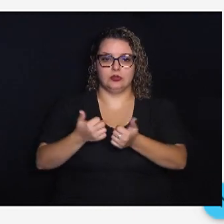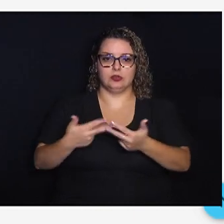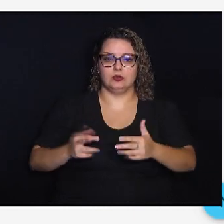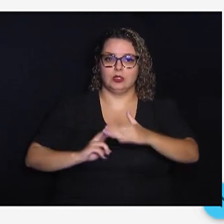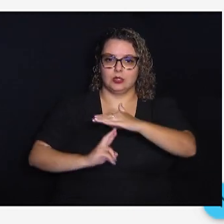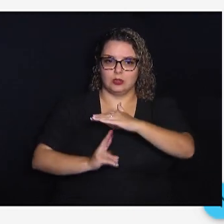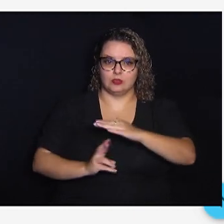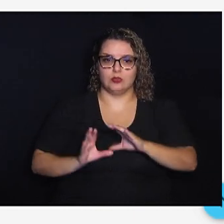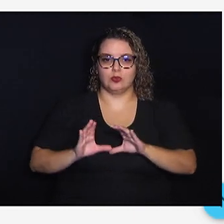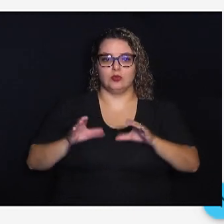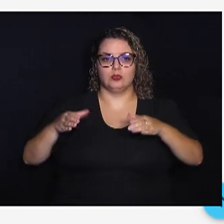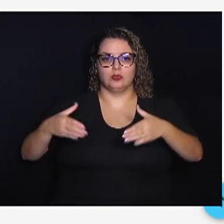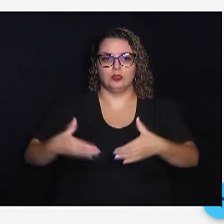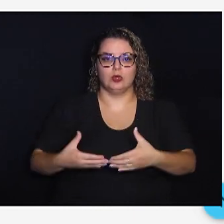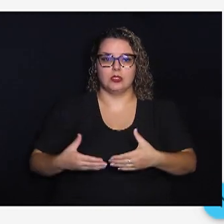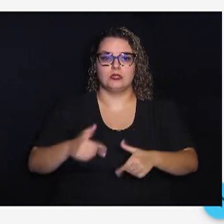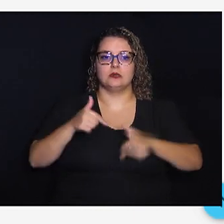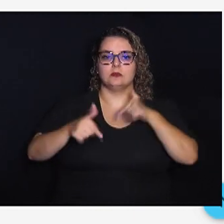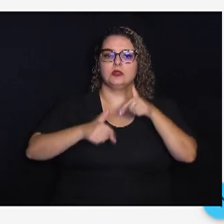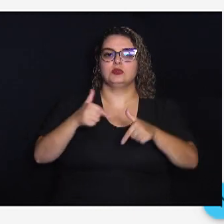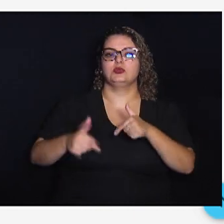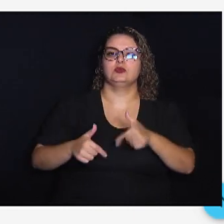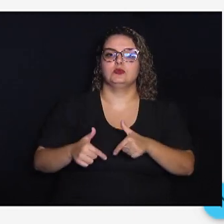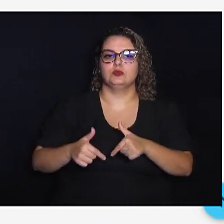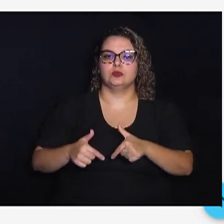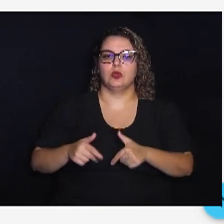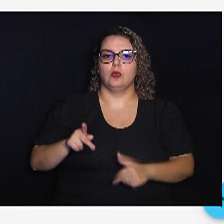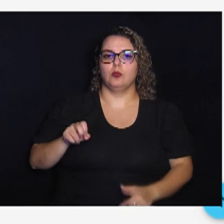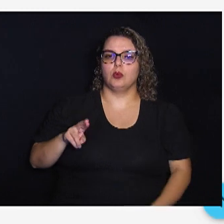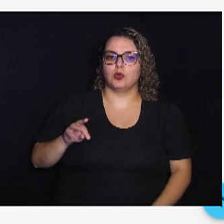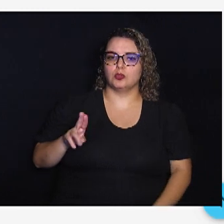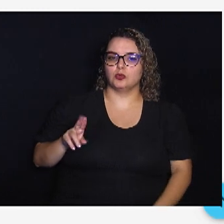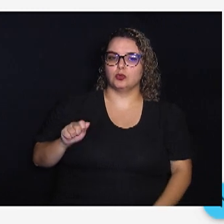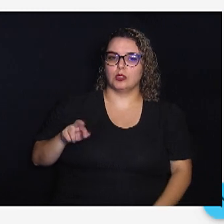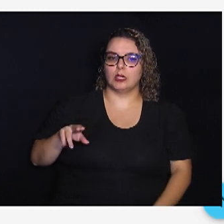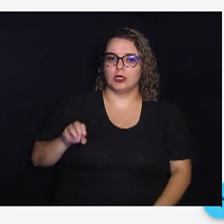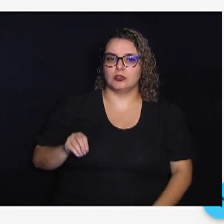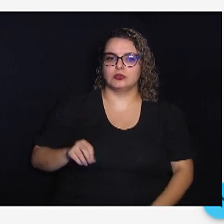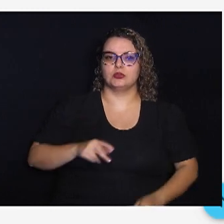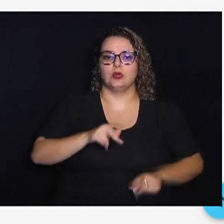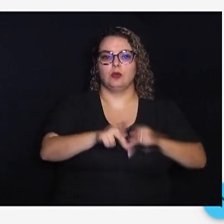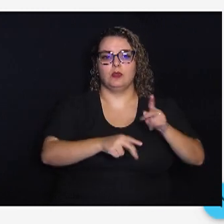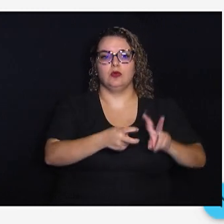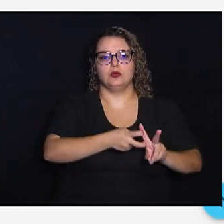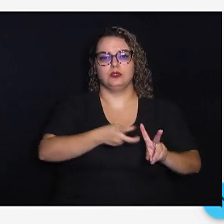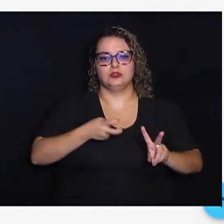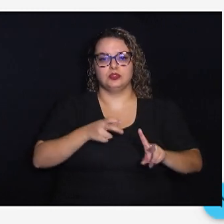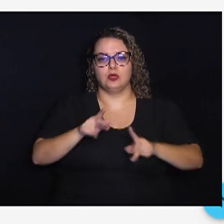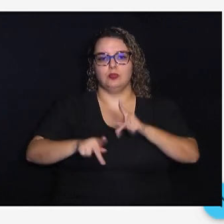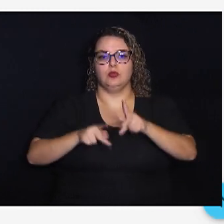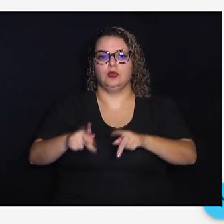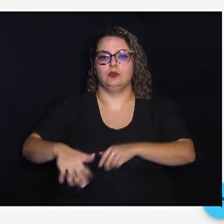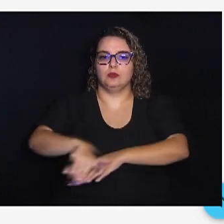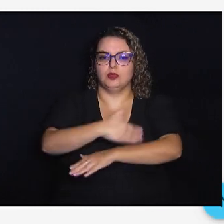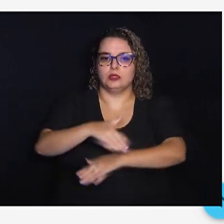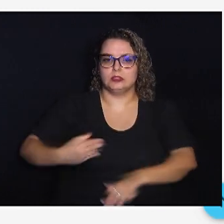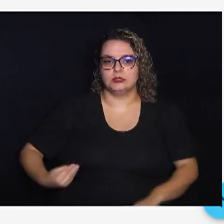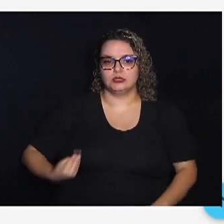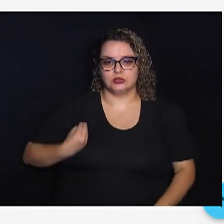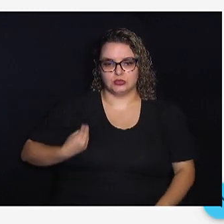rodoviário coletivo, trabalhadores portuários, povos indígenas, população em situação de